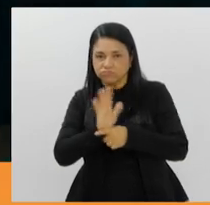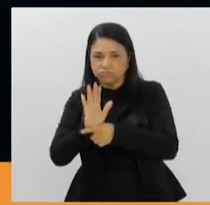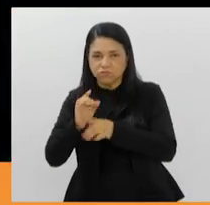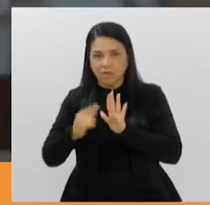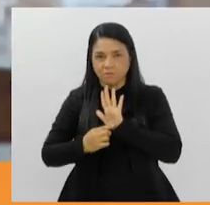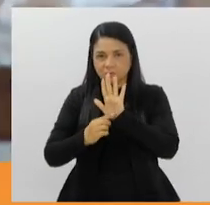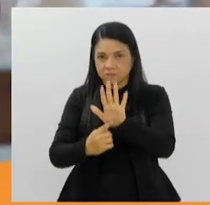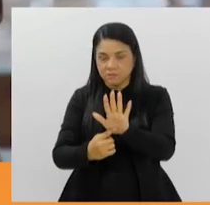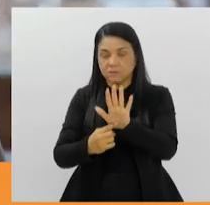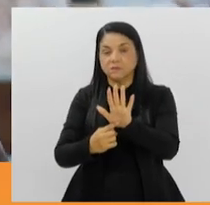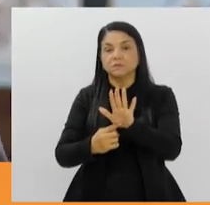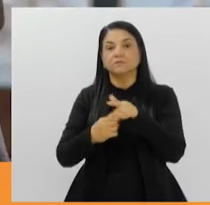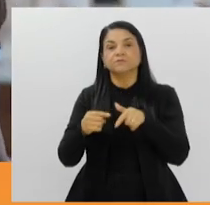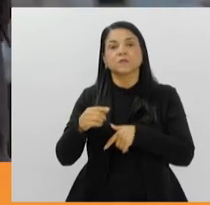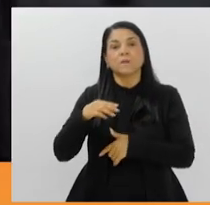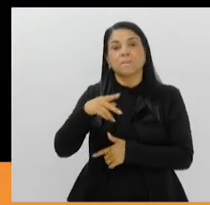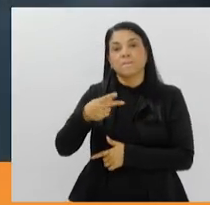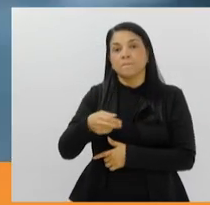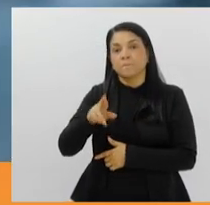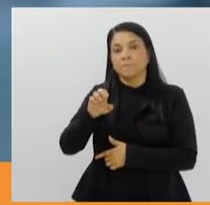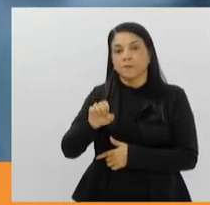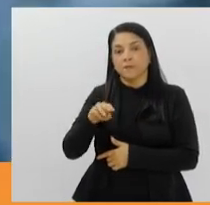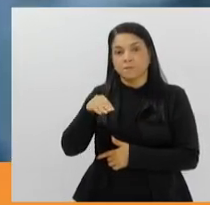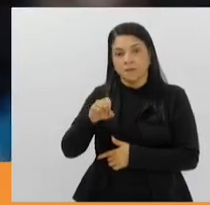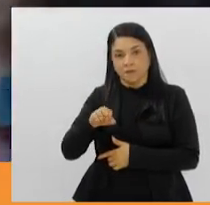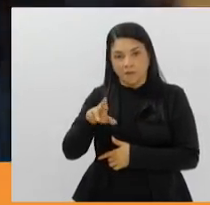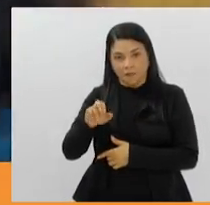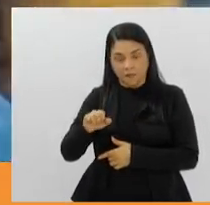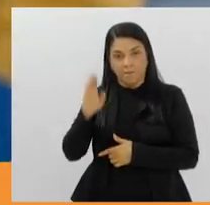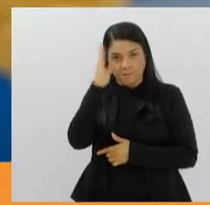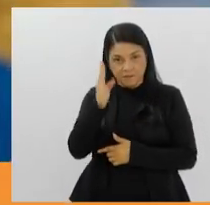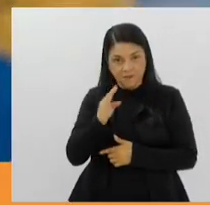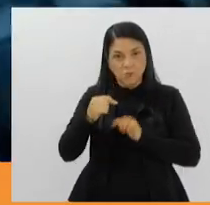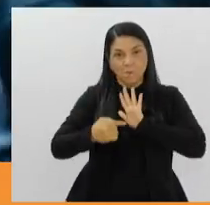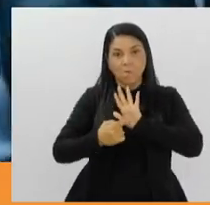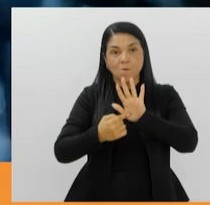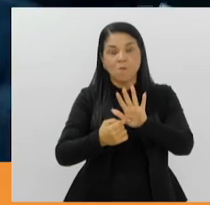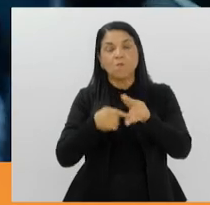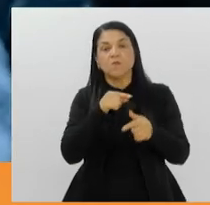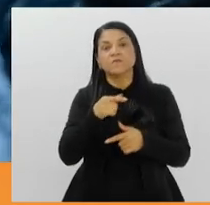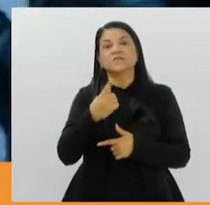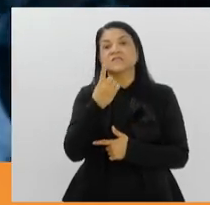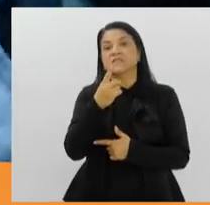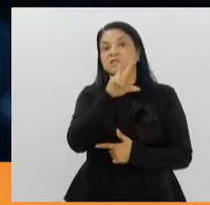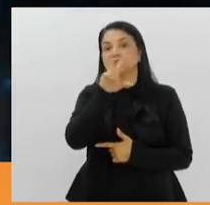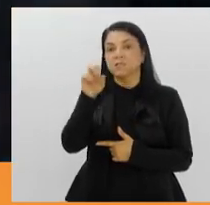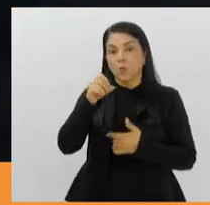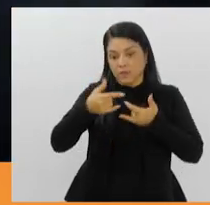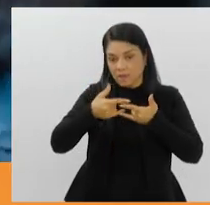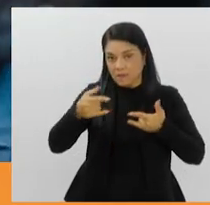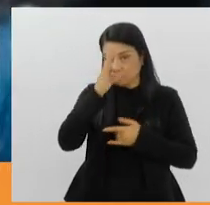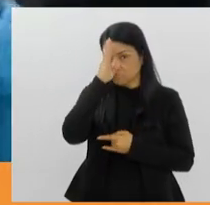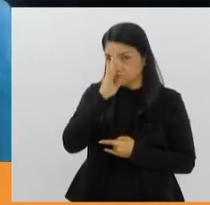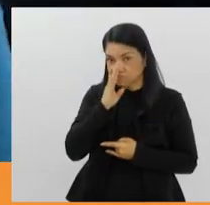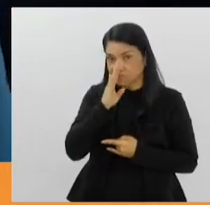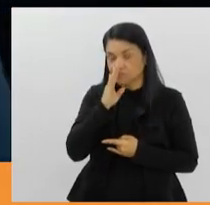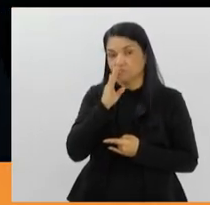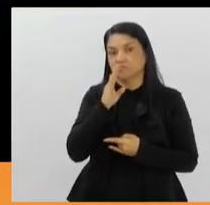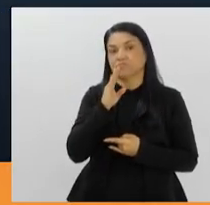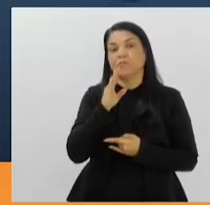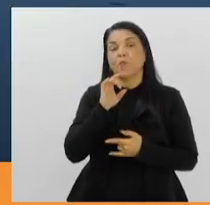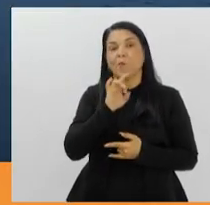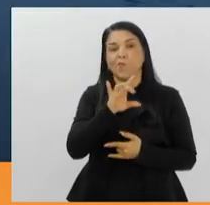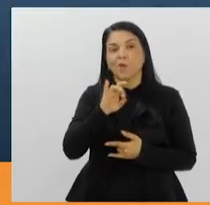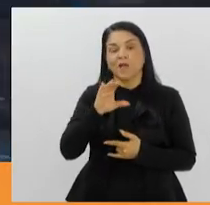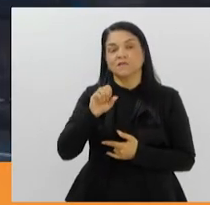de filmes da Premier Brasil Competição disponibilizam 150 ingressos gratuitos por sessão, que devem